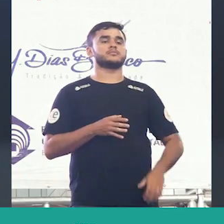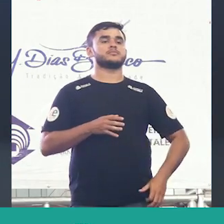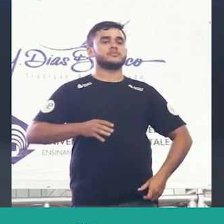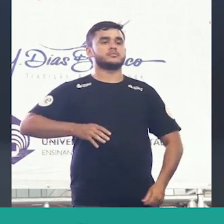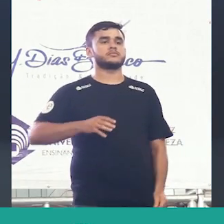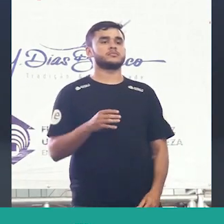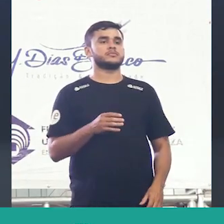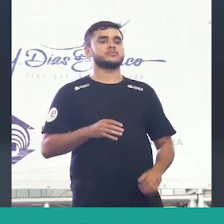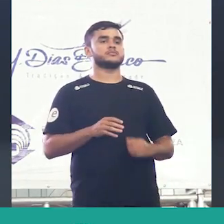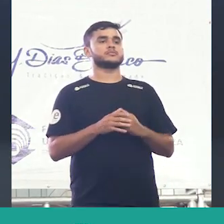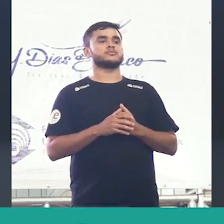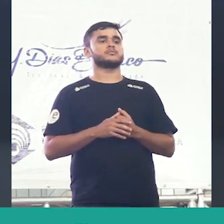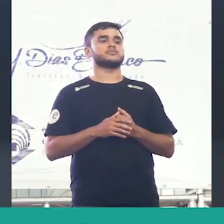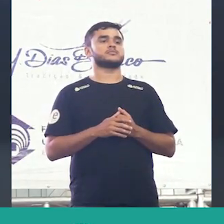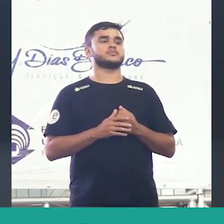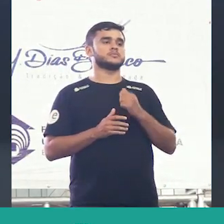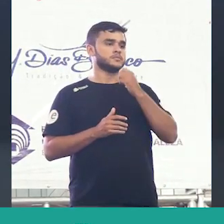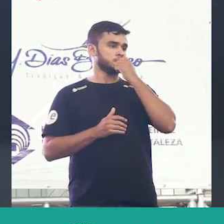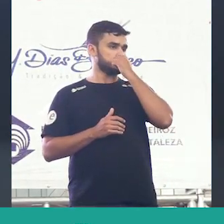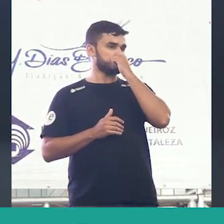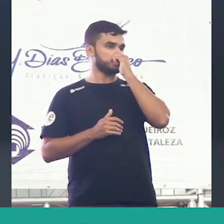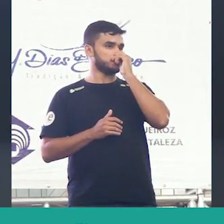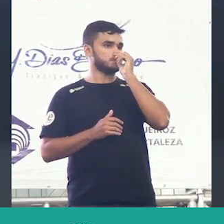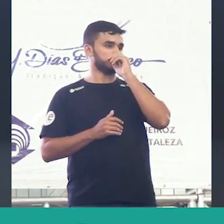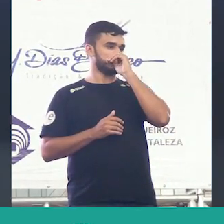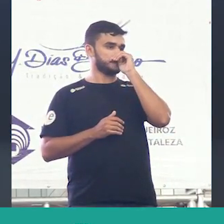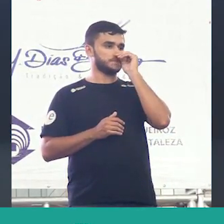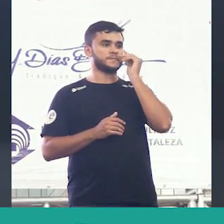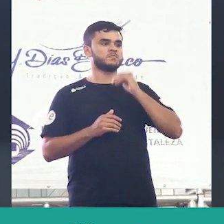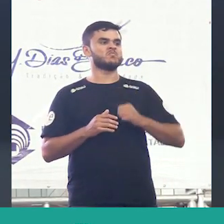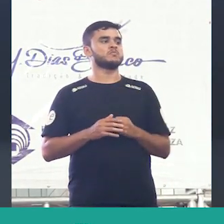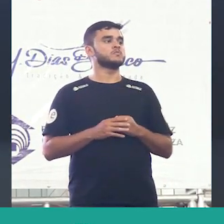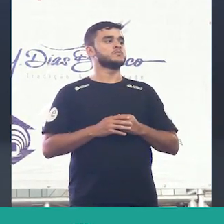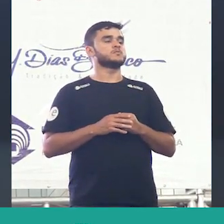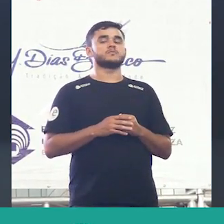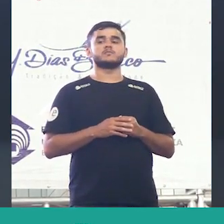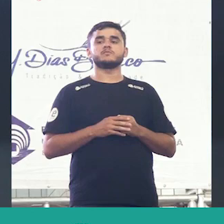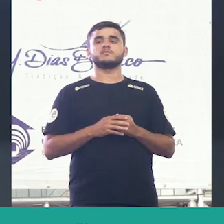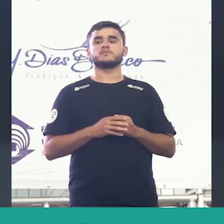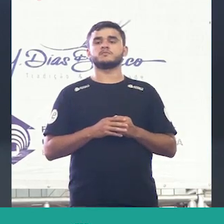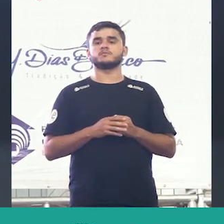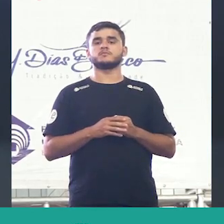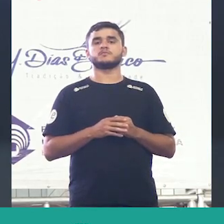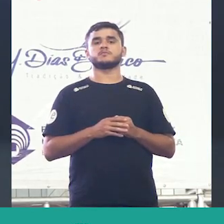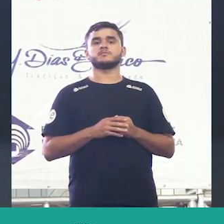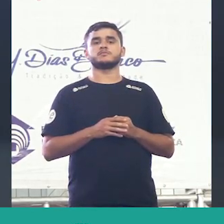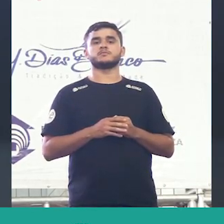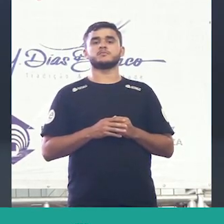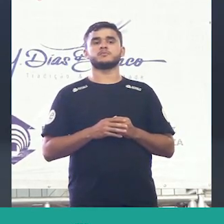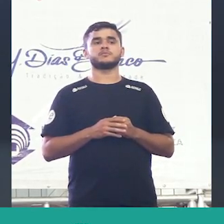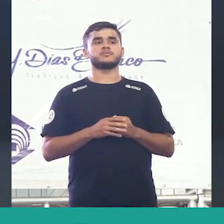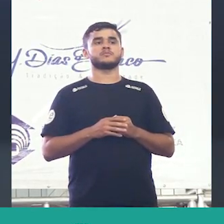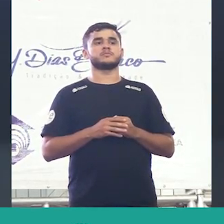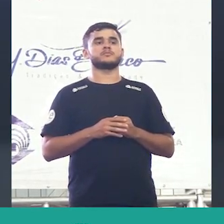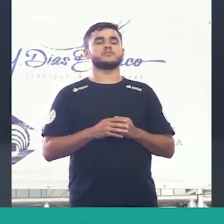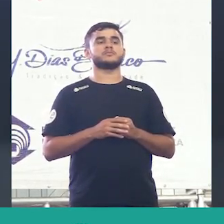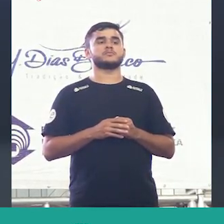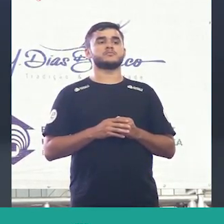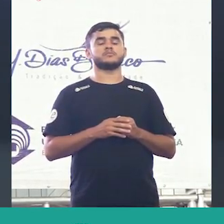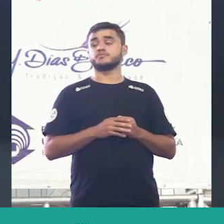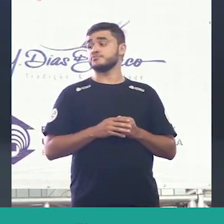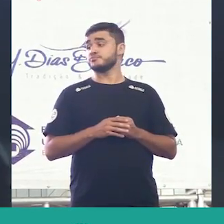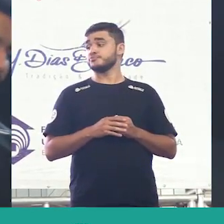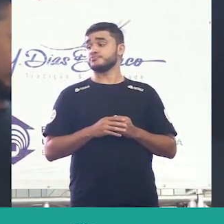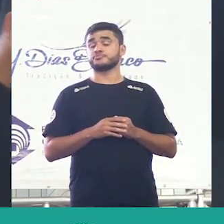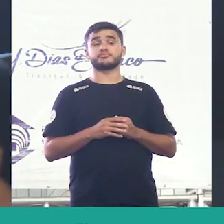Questão de número 3. Questão de número 3. O plano